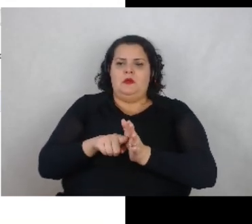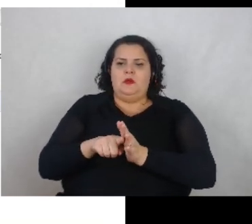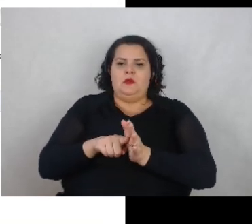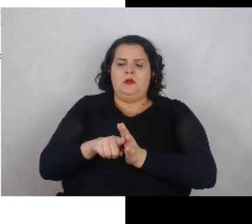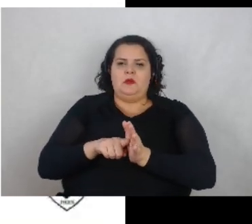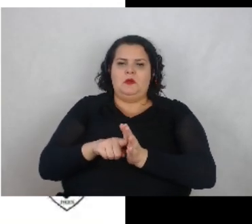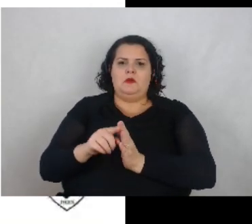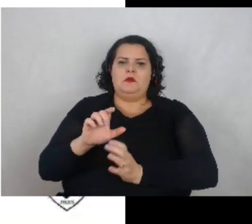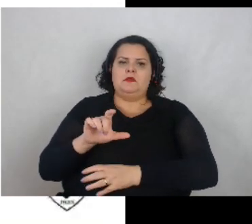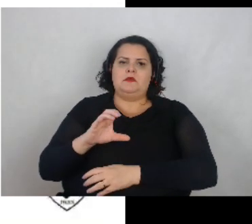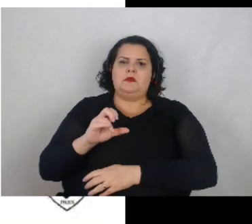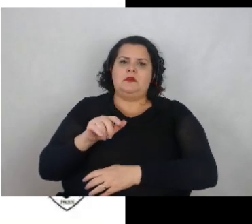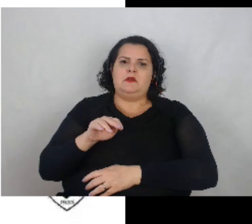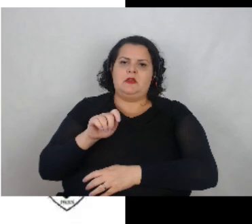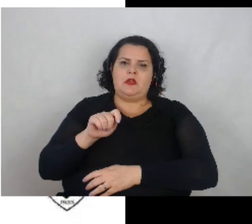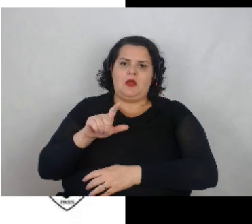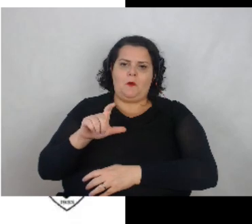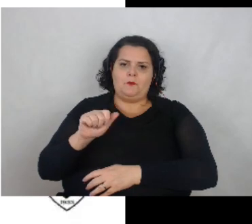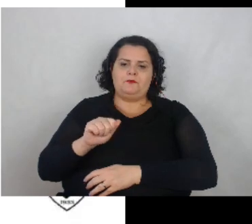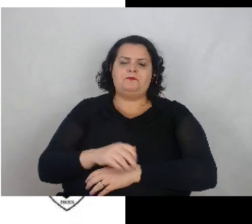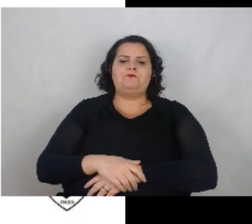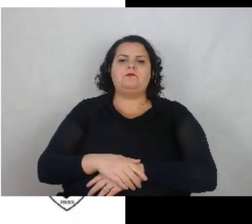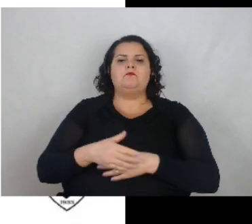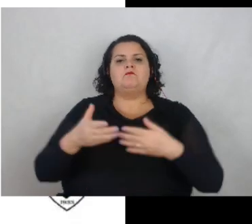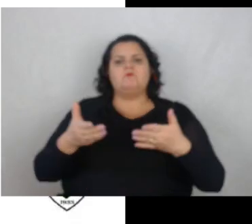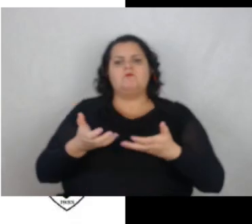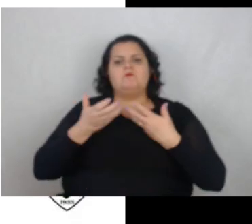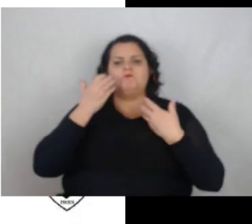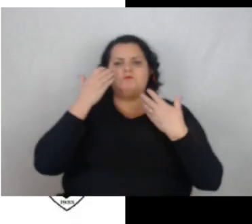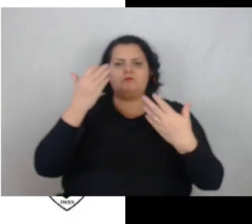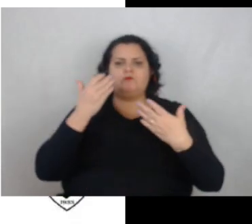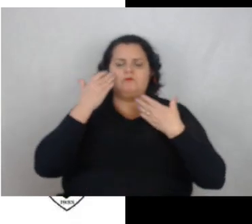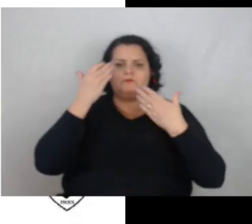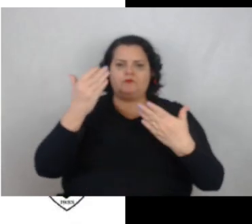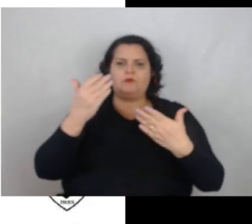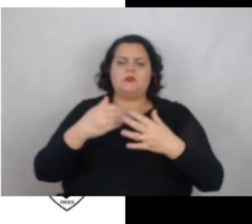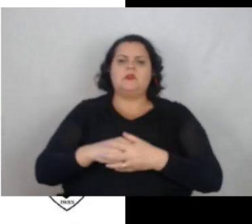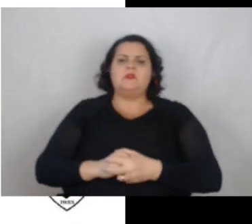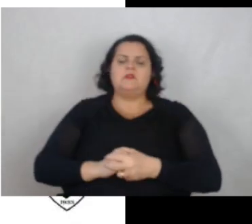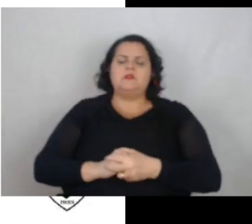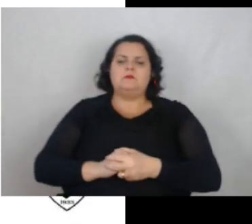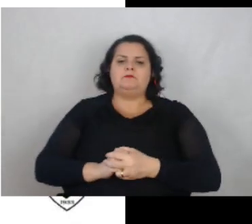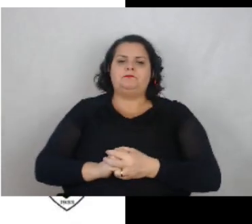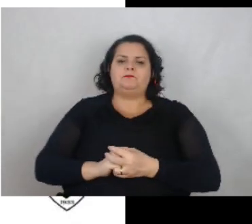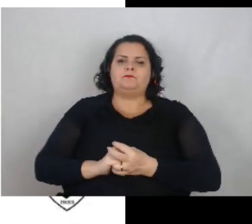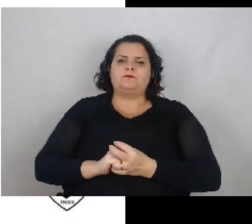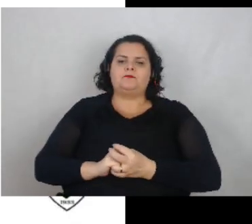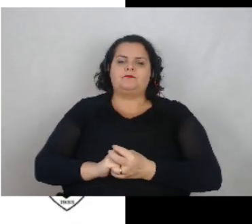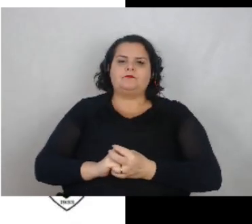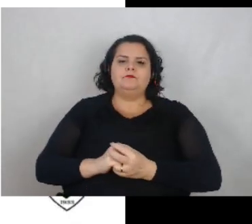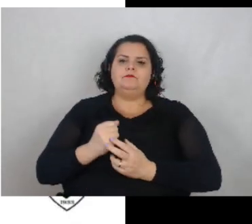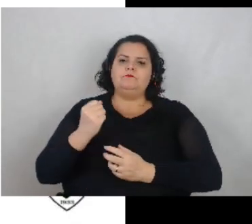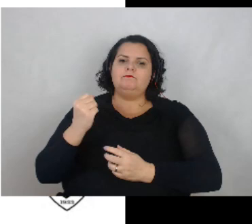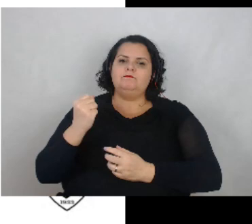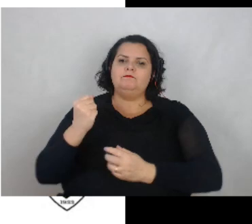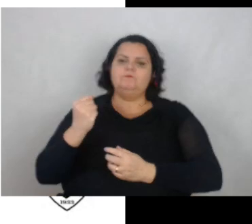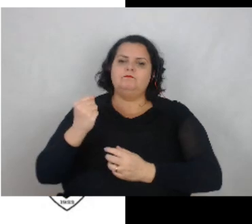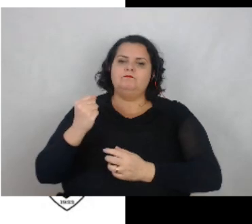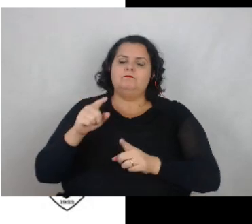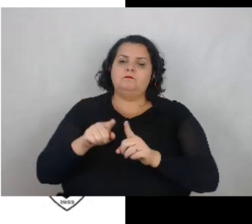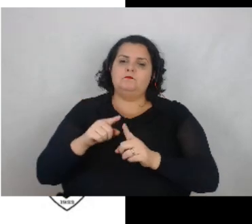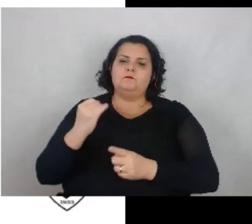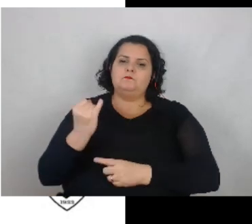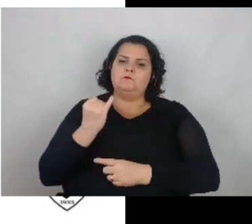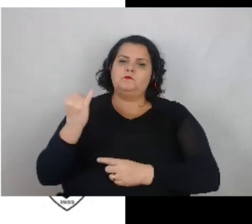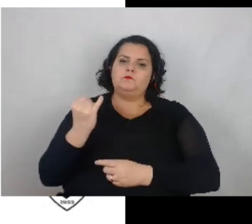Covid-19. O que eu gostaria de ressaltar a importância da farmacologia, a importância